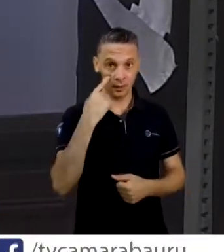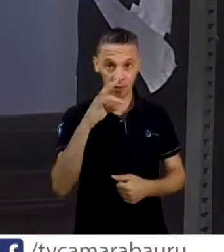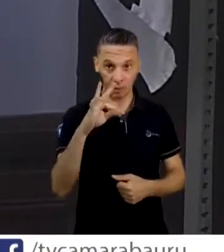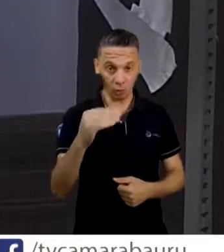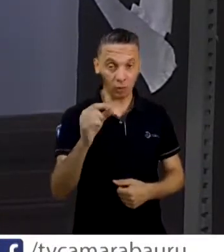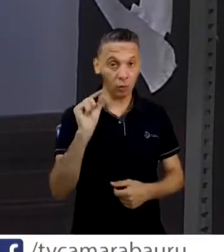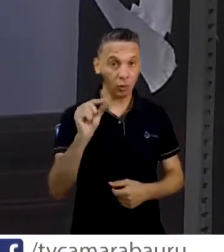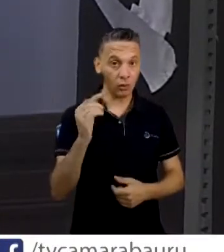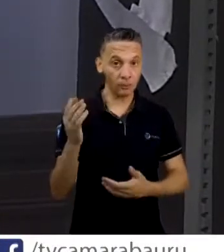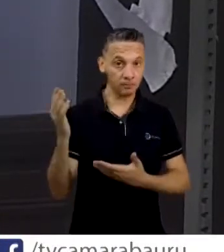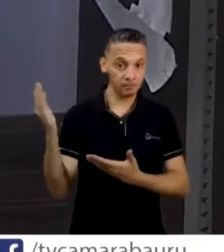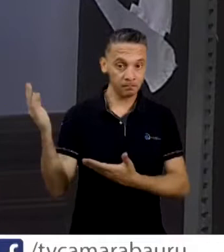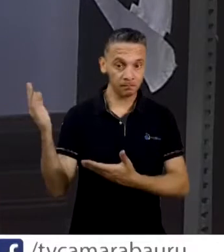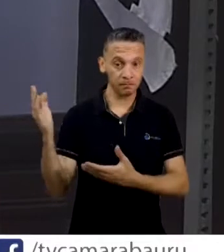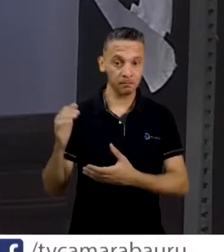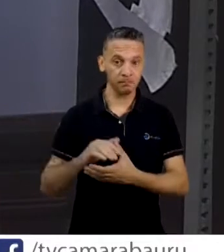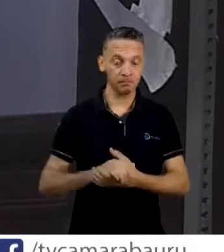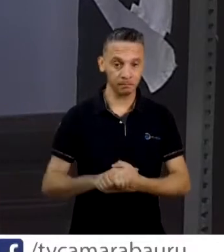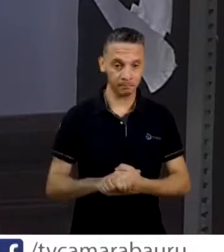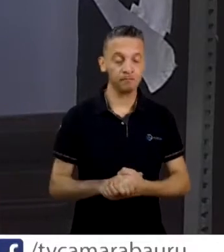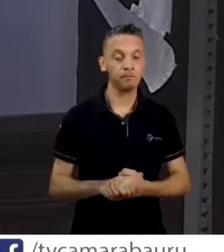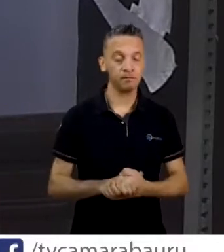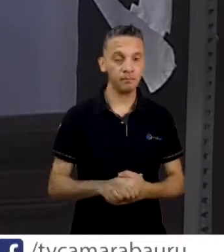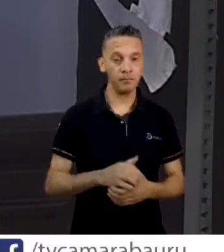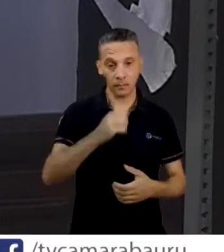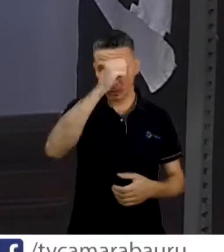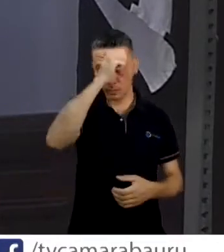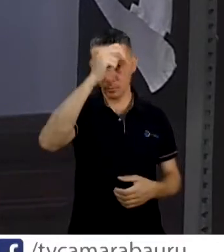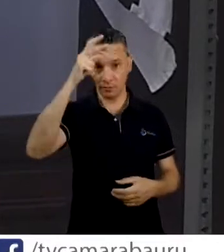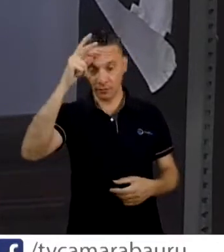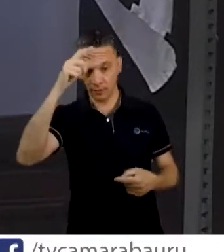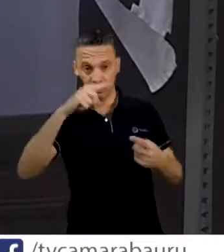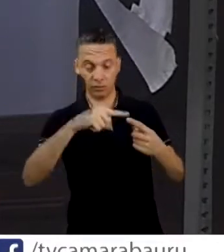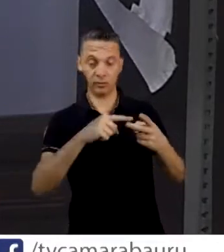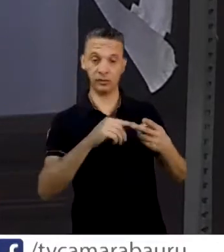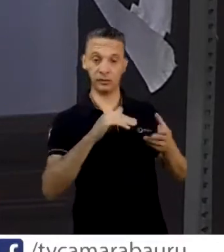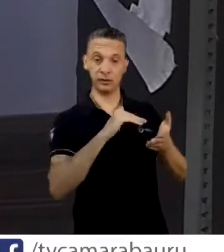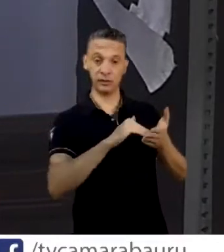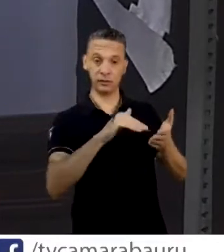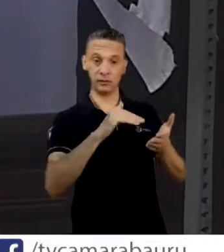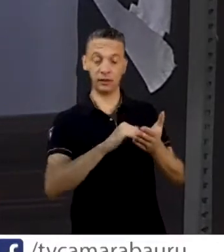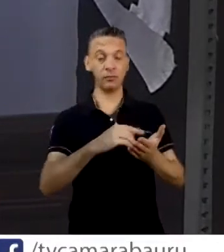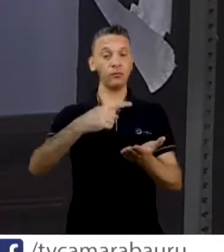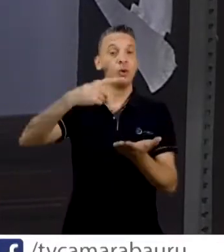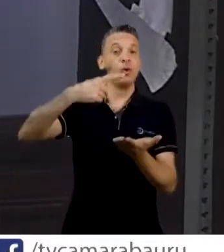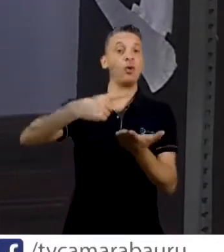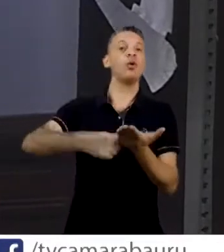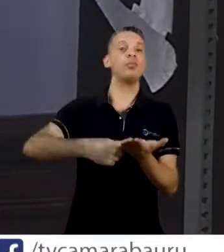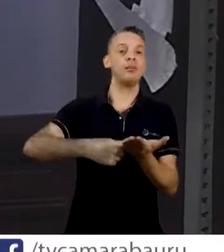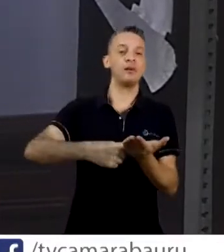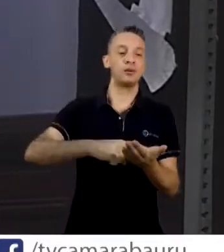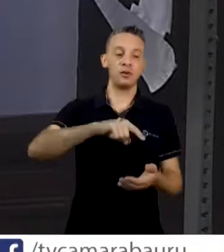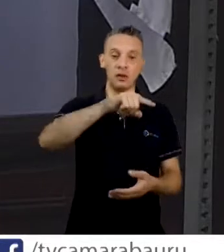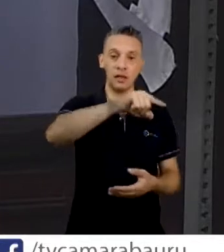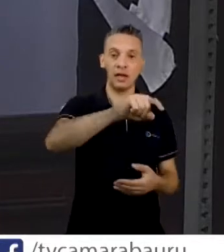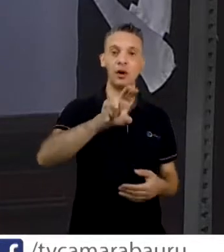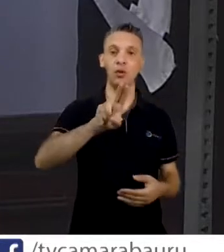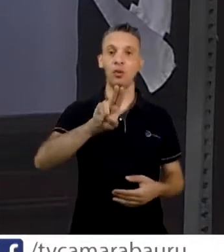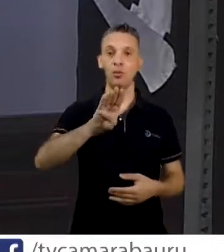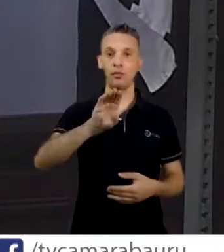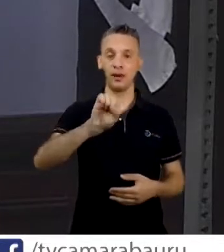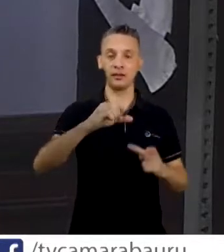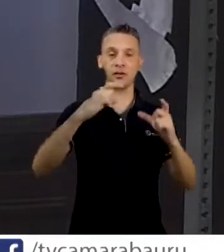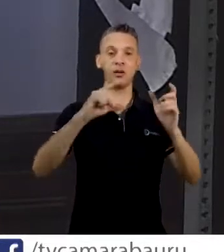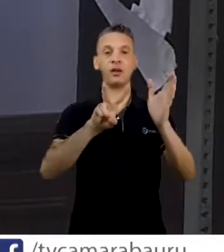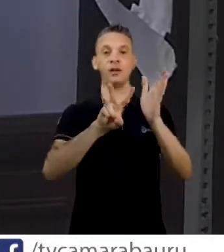o senhor prefeito juntamente com o secretário, ele nos comprometeu que esta unidade de saúde da Vila São Paulo será